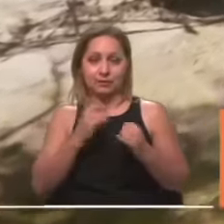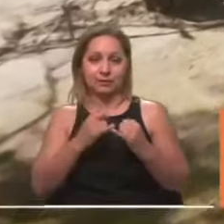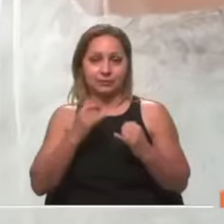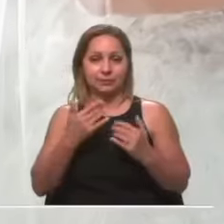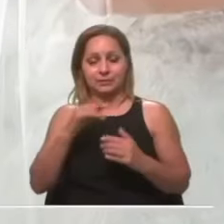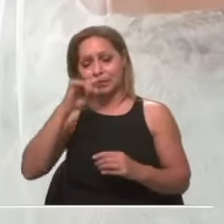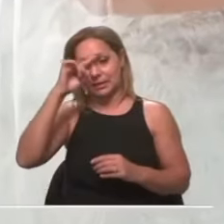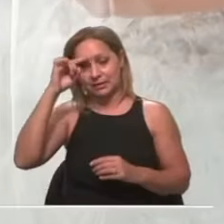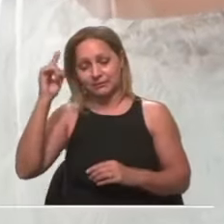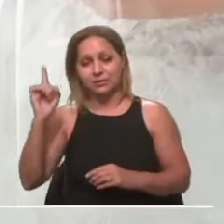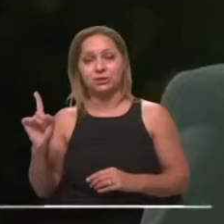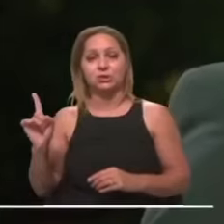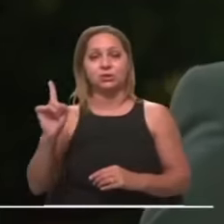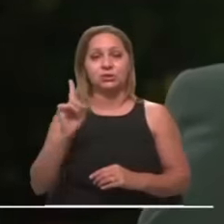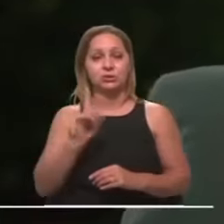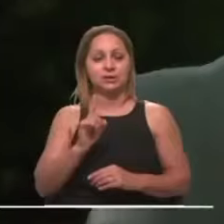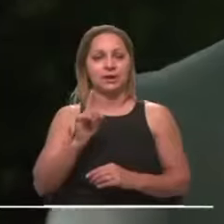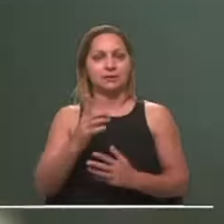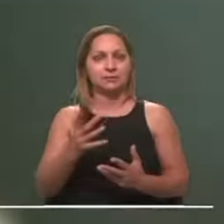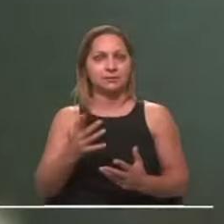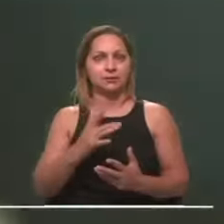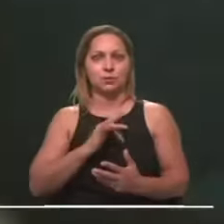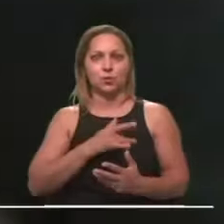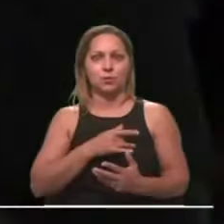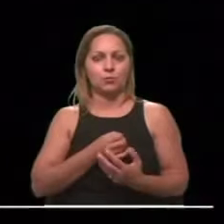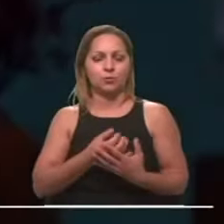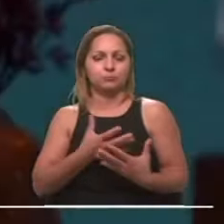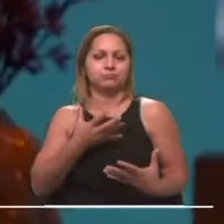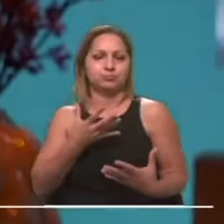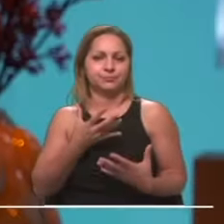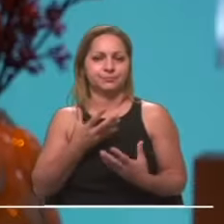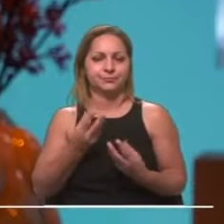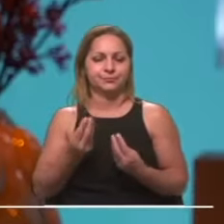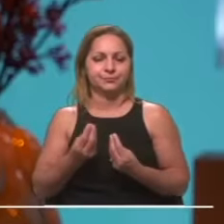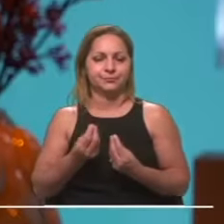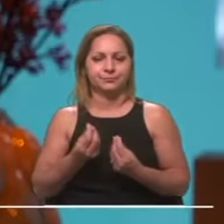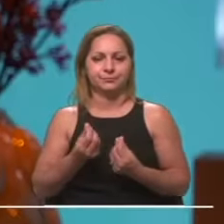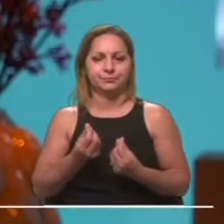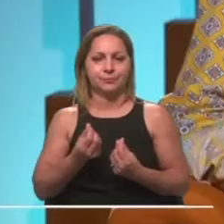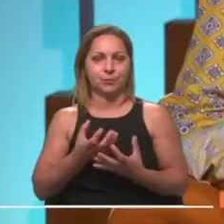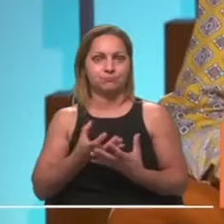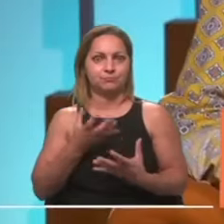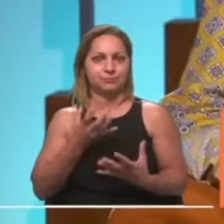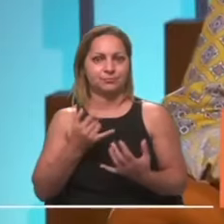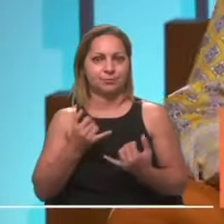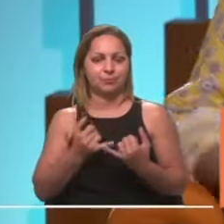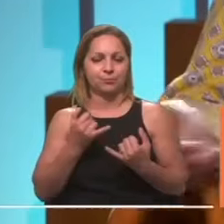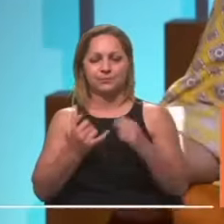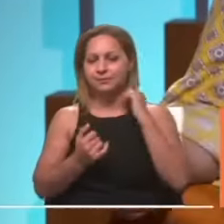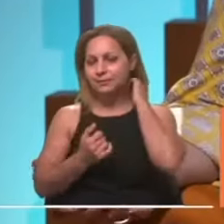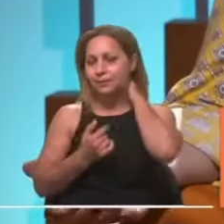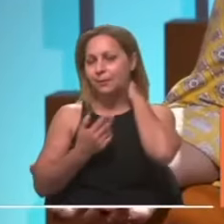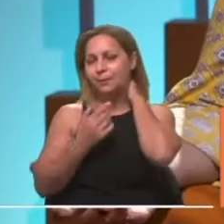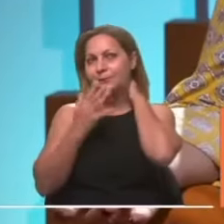difícil chegarmos lá e ser logo aquele amor, aquela... Não é amor, mas pelo menos aquela... Aquele clique, aquela... Não, mas pelo menos